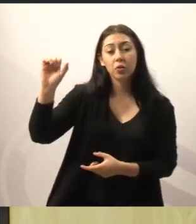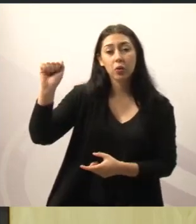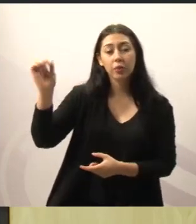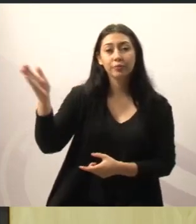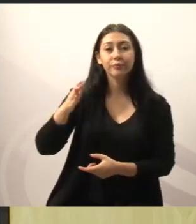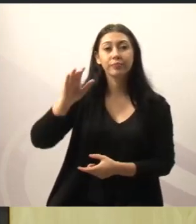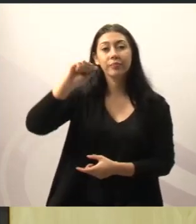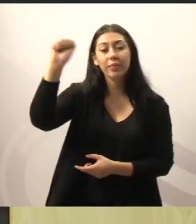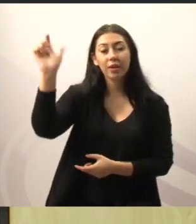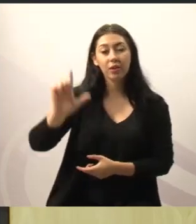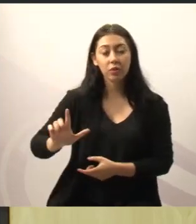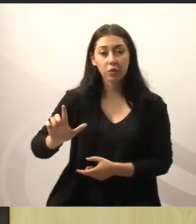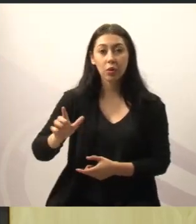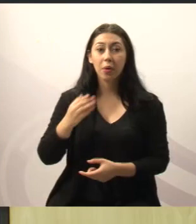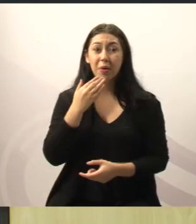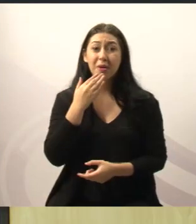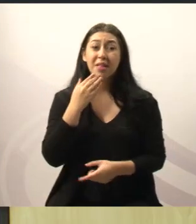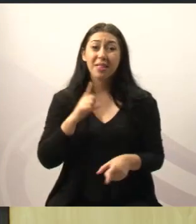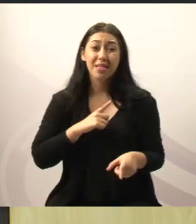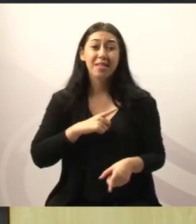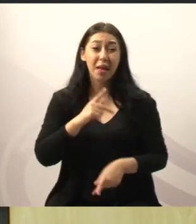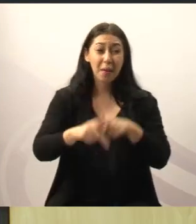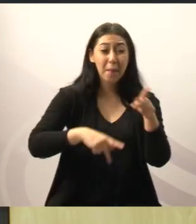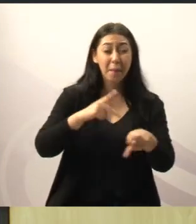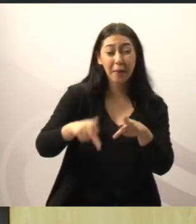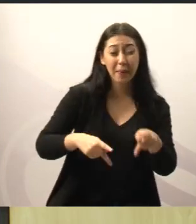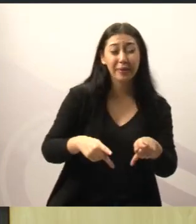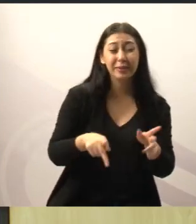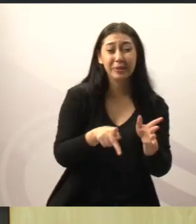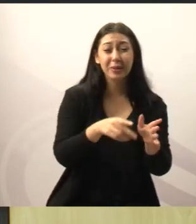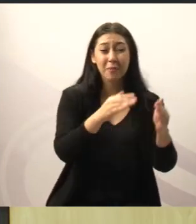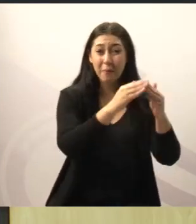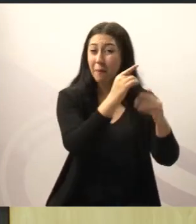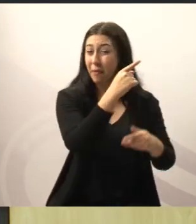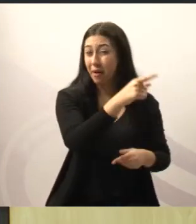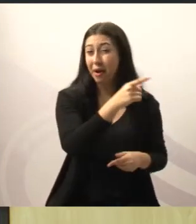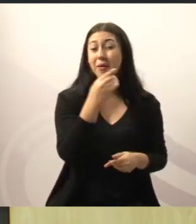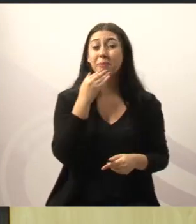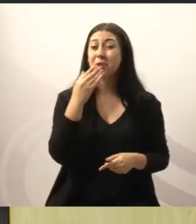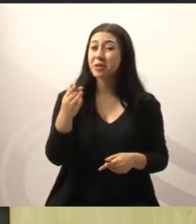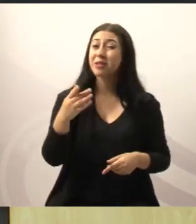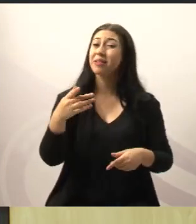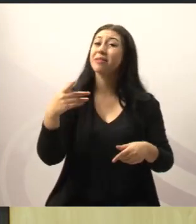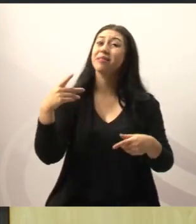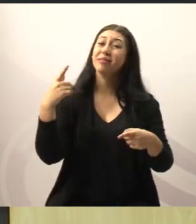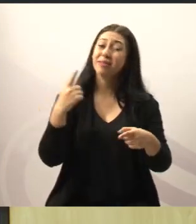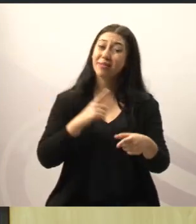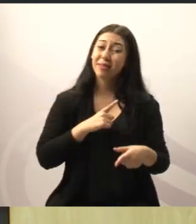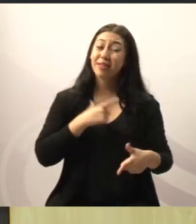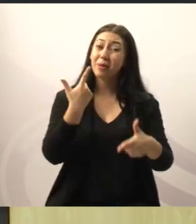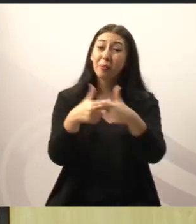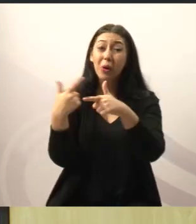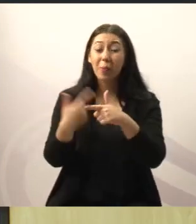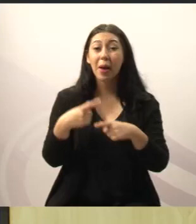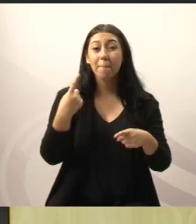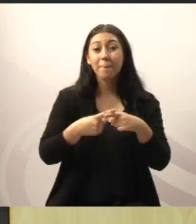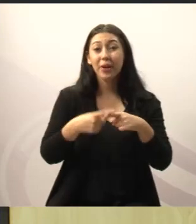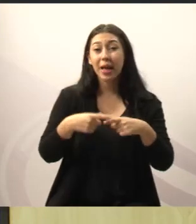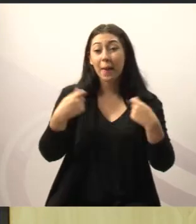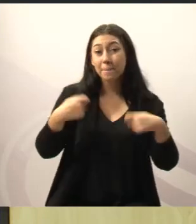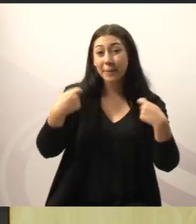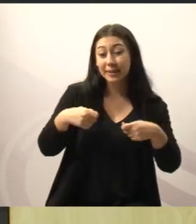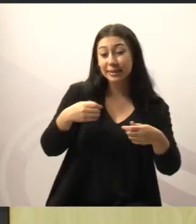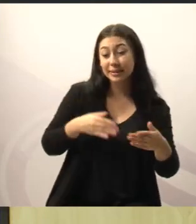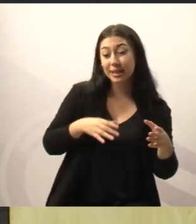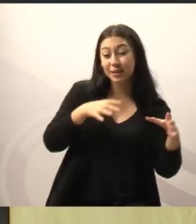Azul, relatando que foram prejudicados devido à transferência do atendimento da unidade Pronto Atendimento, UPA, do Parque Meia Lua para a Santa